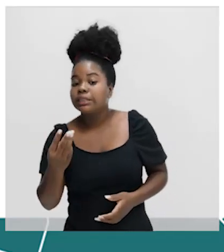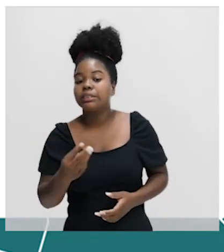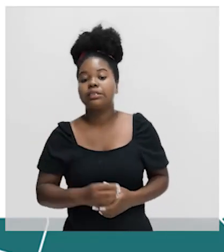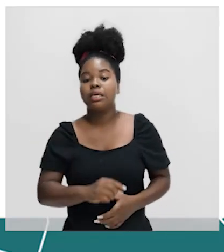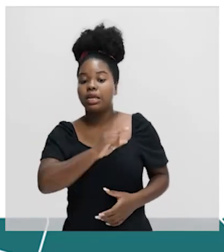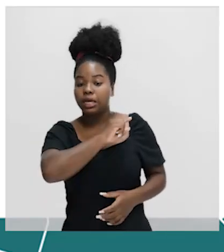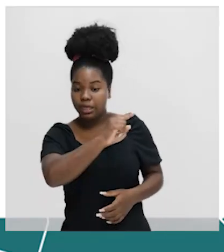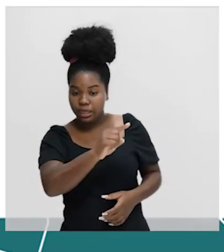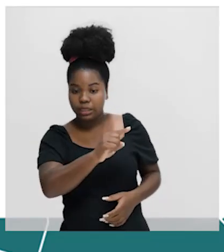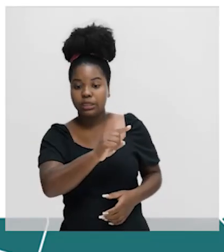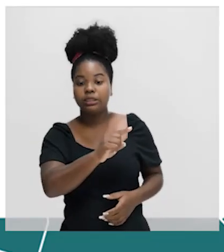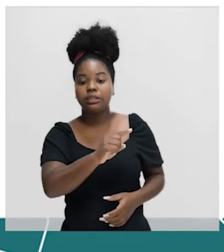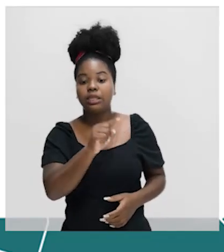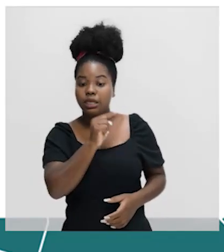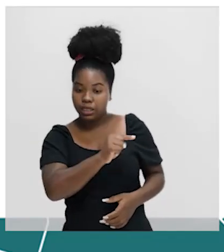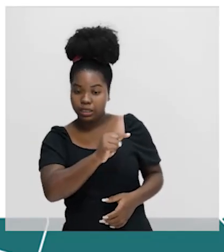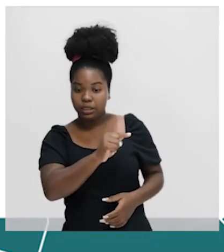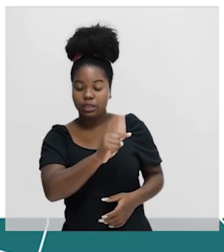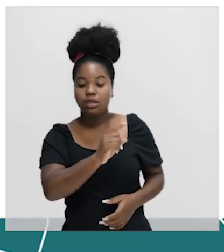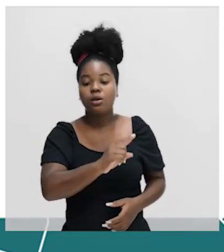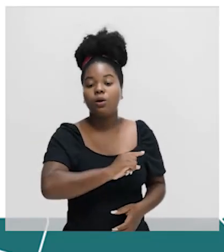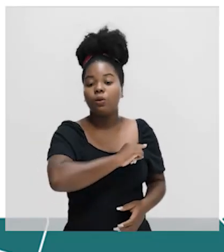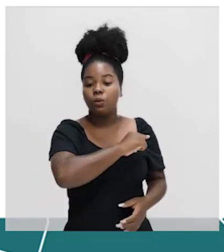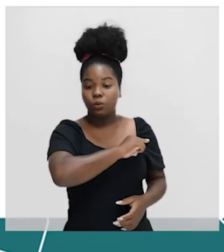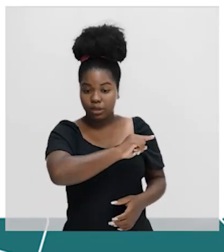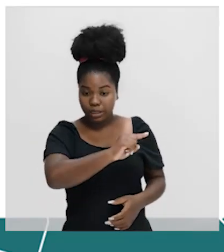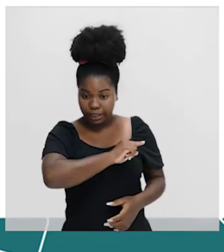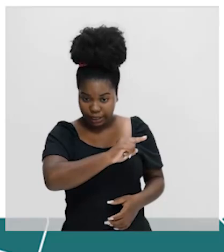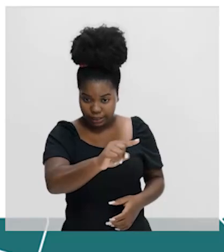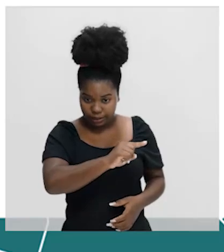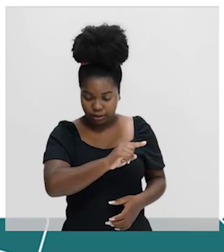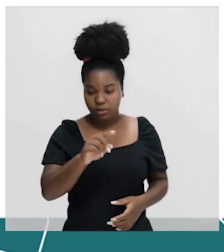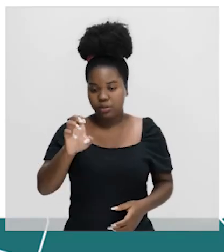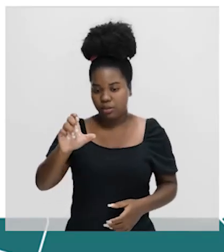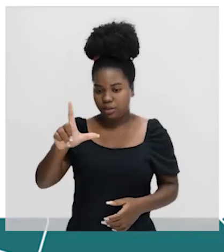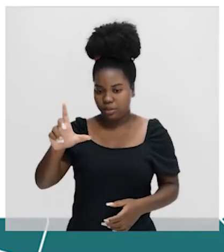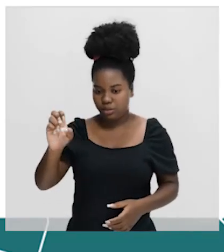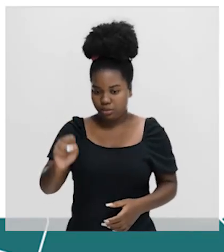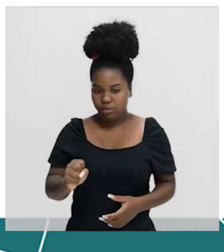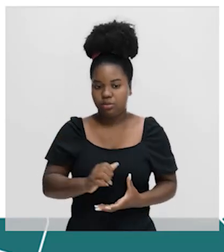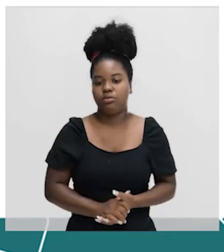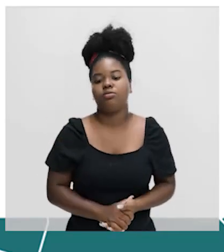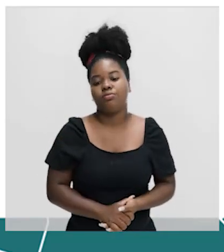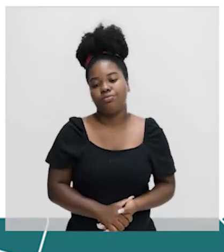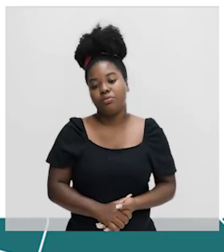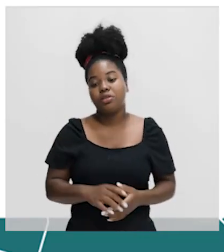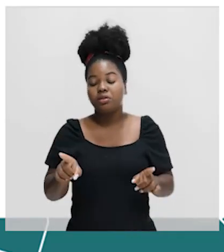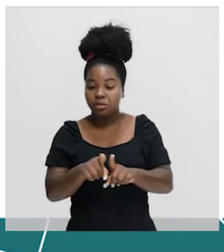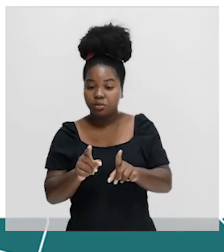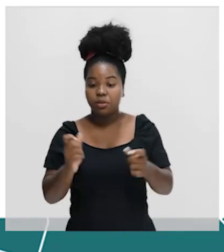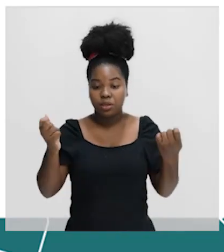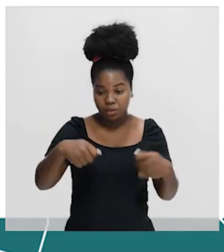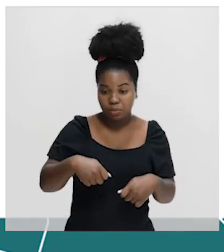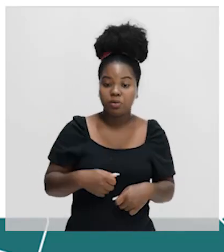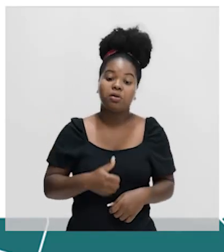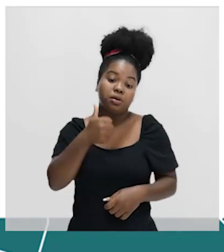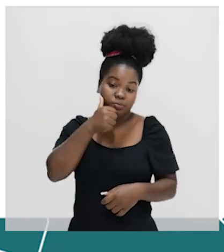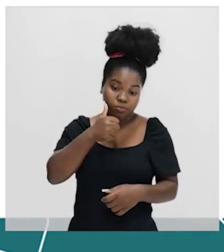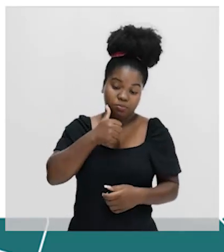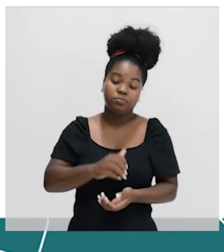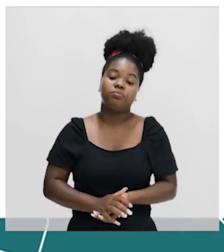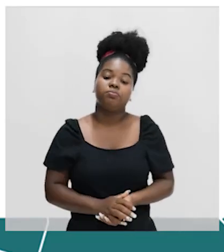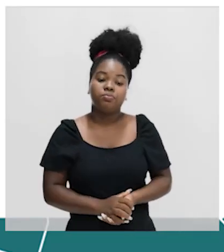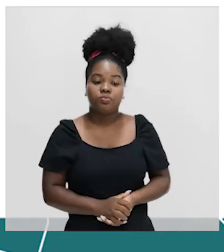podendo estar aí também no feminino, né? Ela ou elas, né? Podendo ser assim também. O número, né?